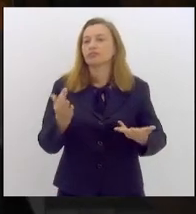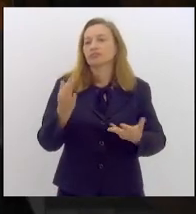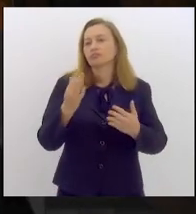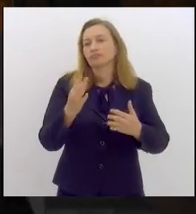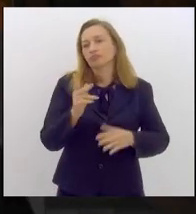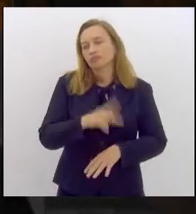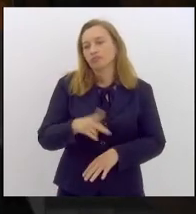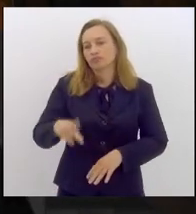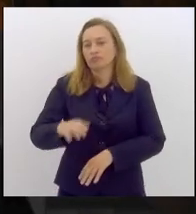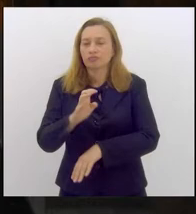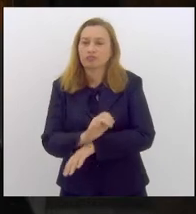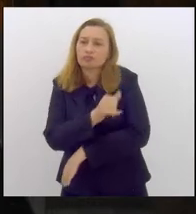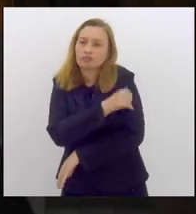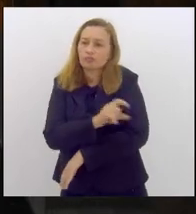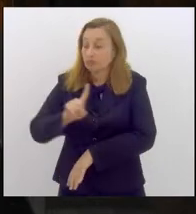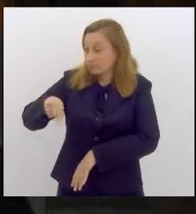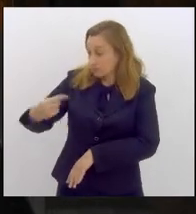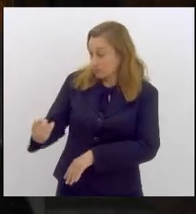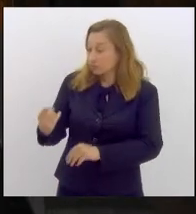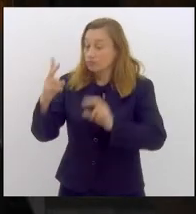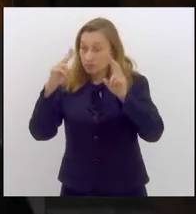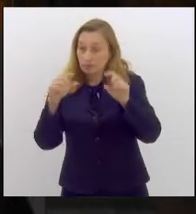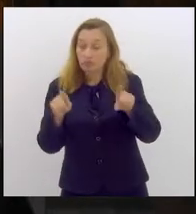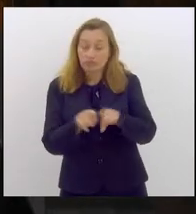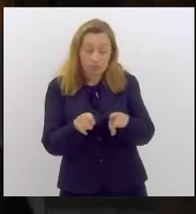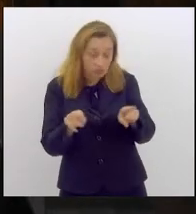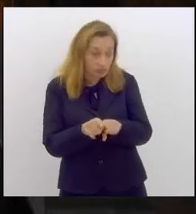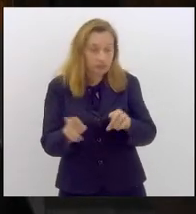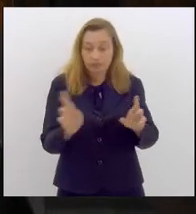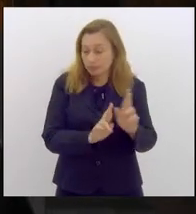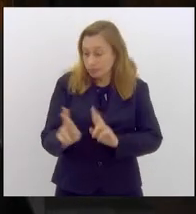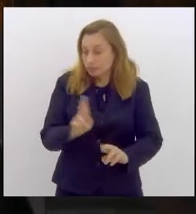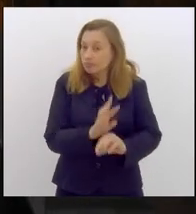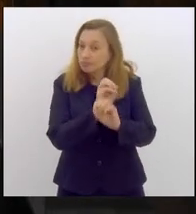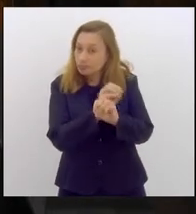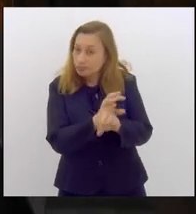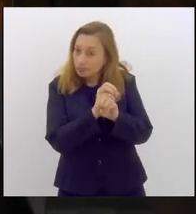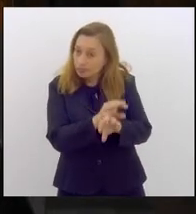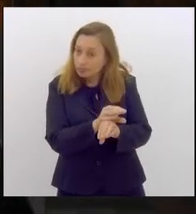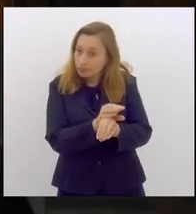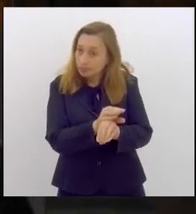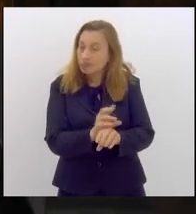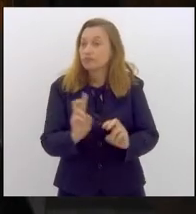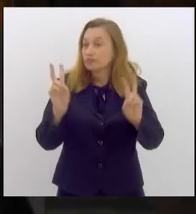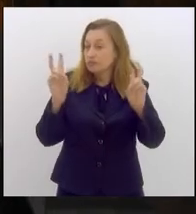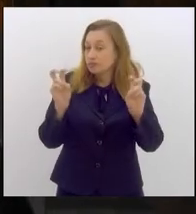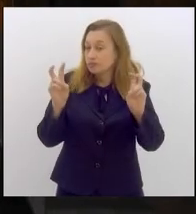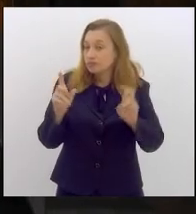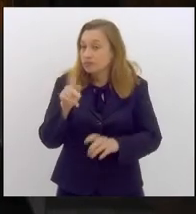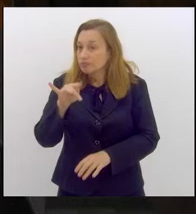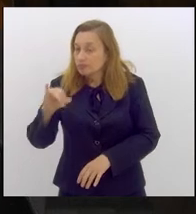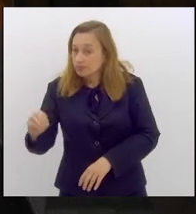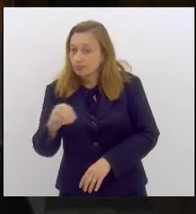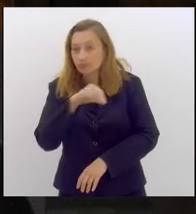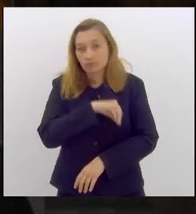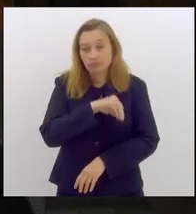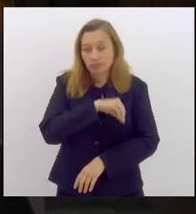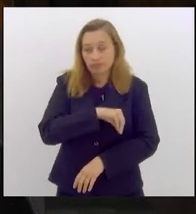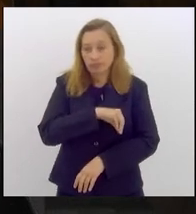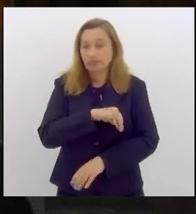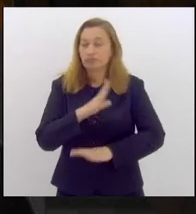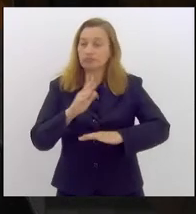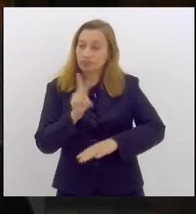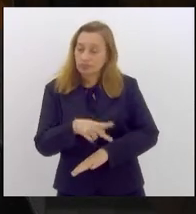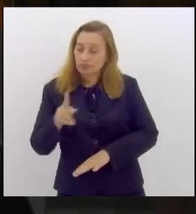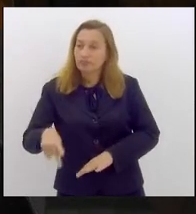Janeiro. E outro tema que eu quero trazer aqui, também relacionado à educação, é a questão do piso nacional do magistério.